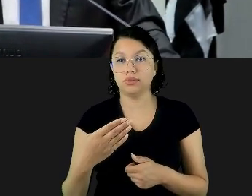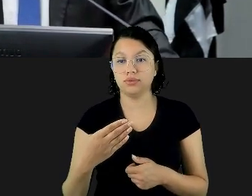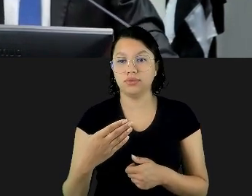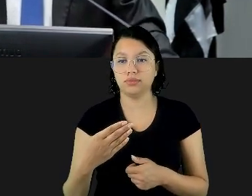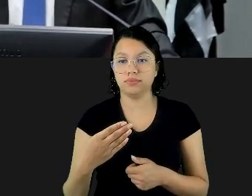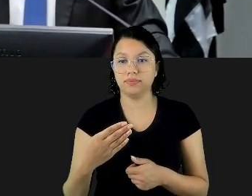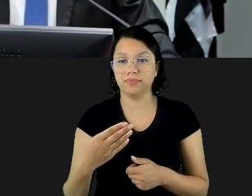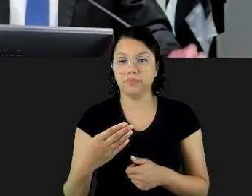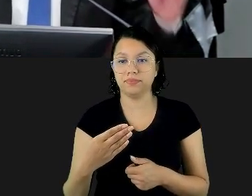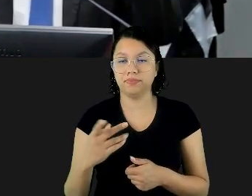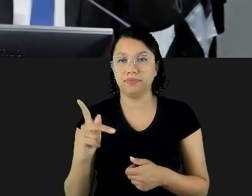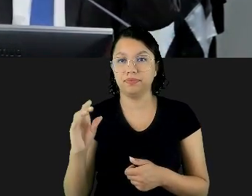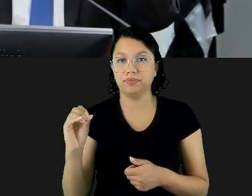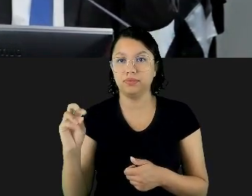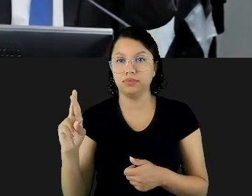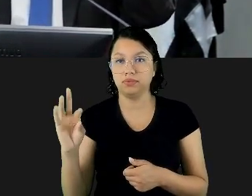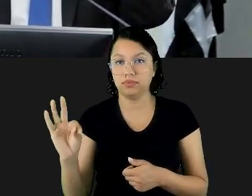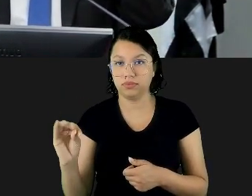portos,